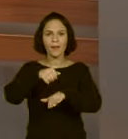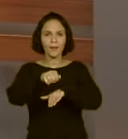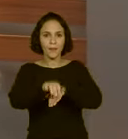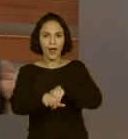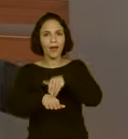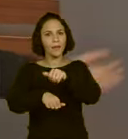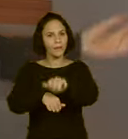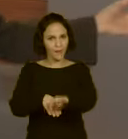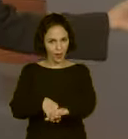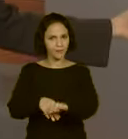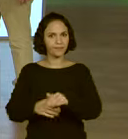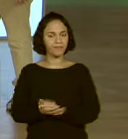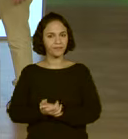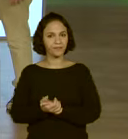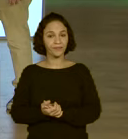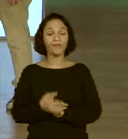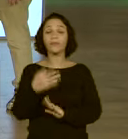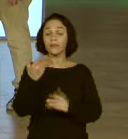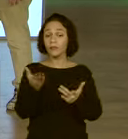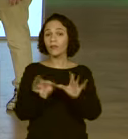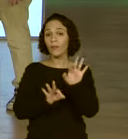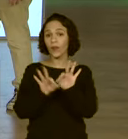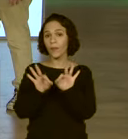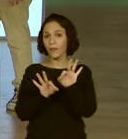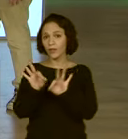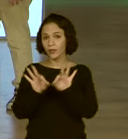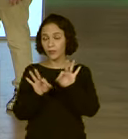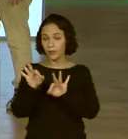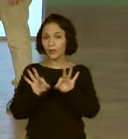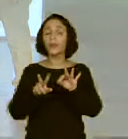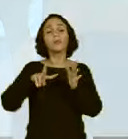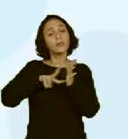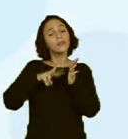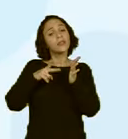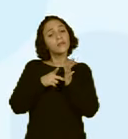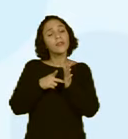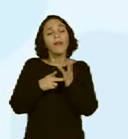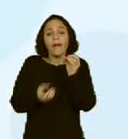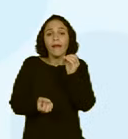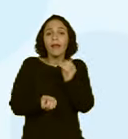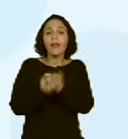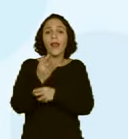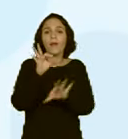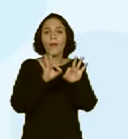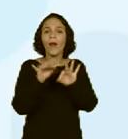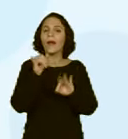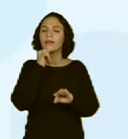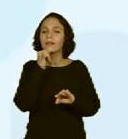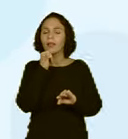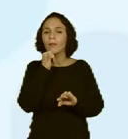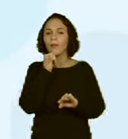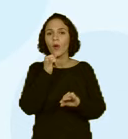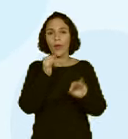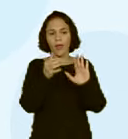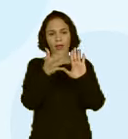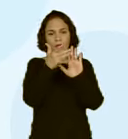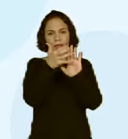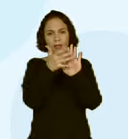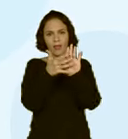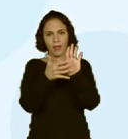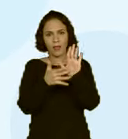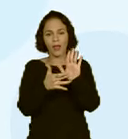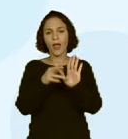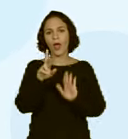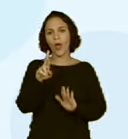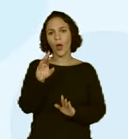chamado assim. Planejar, então, é criar esse plano, esse planejamento, um roteiro ou uma estratégia para alcançar